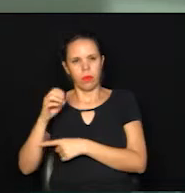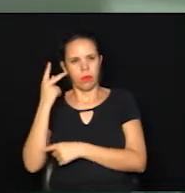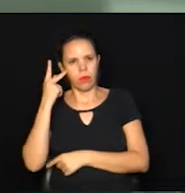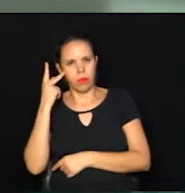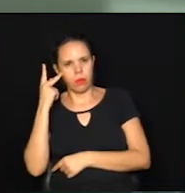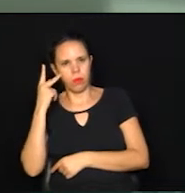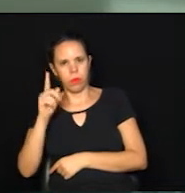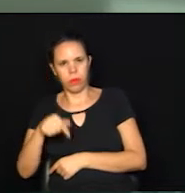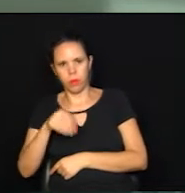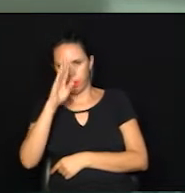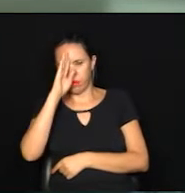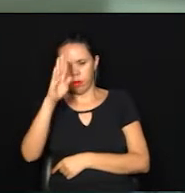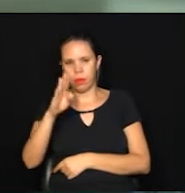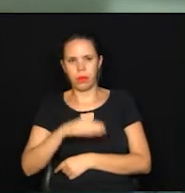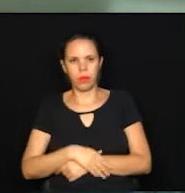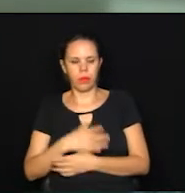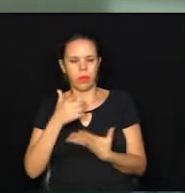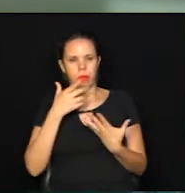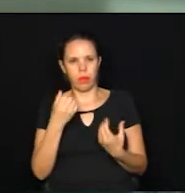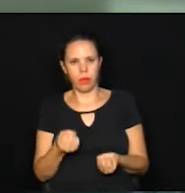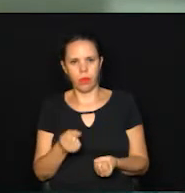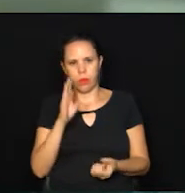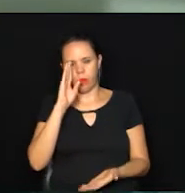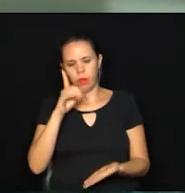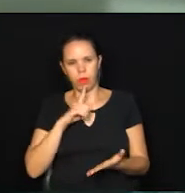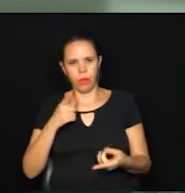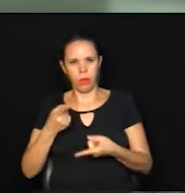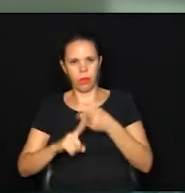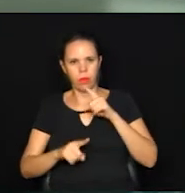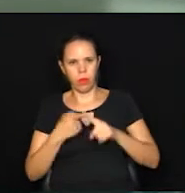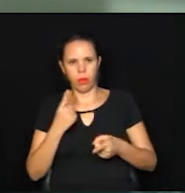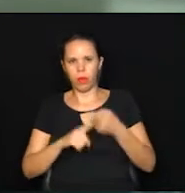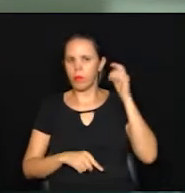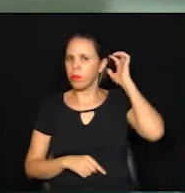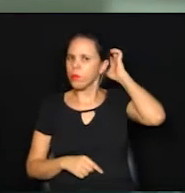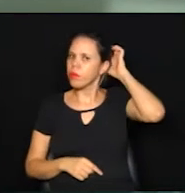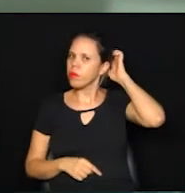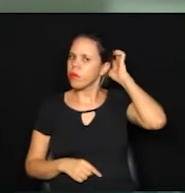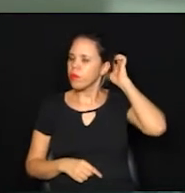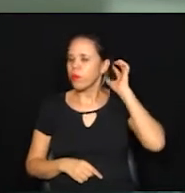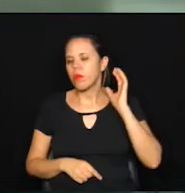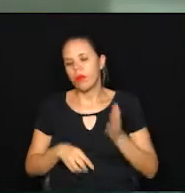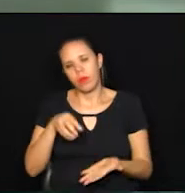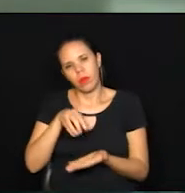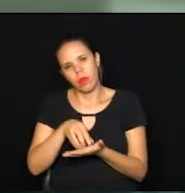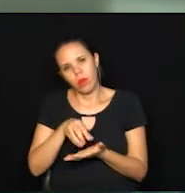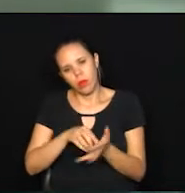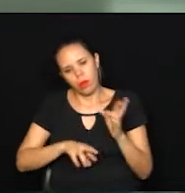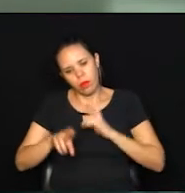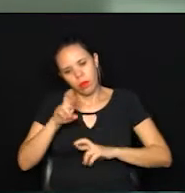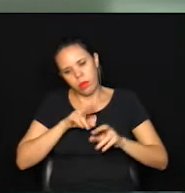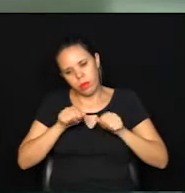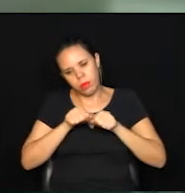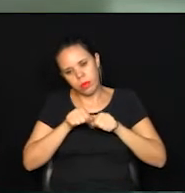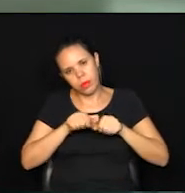foi pioneiro a garantir um acordo com um laboratório para